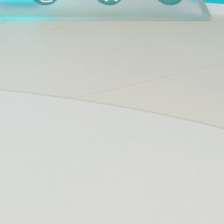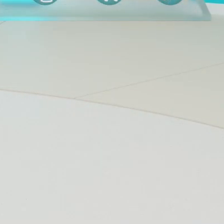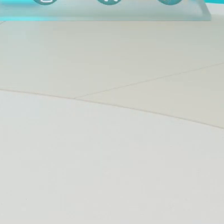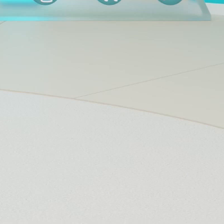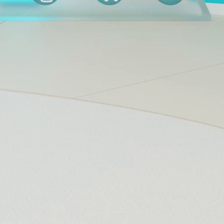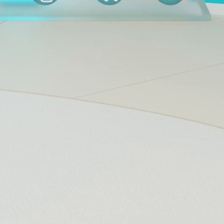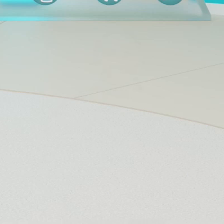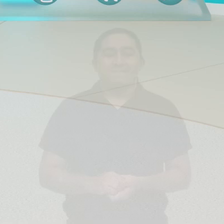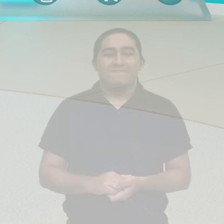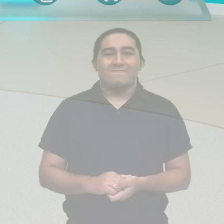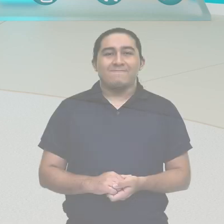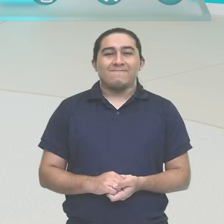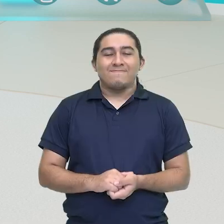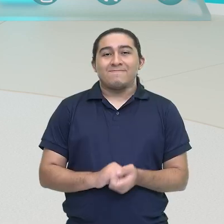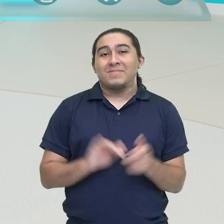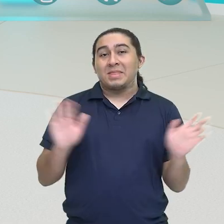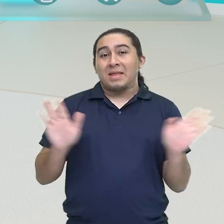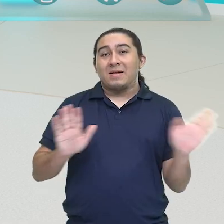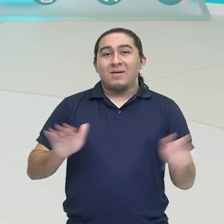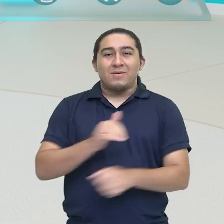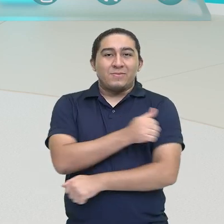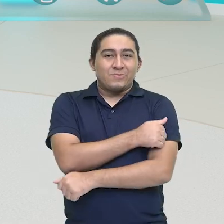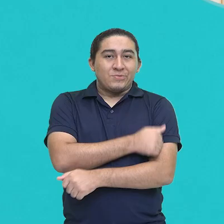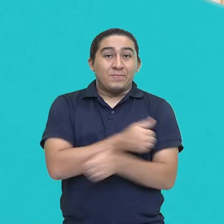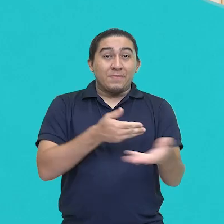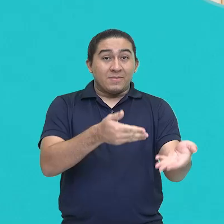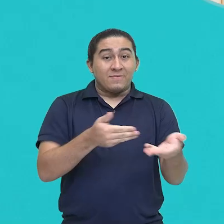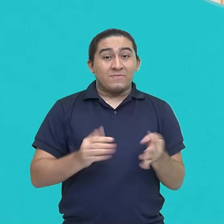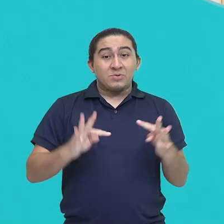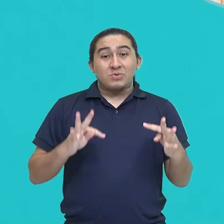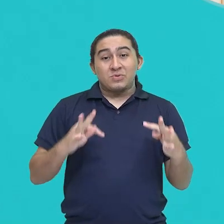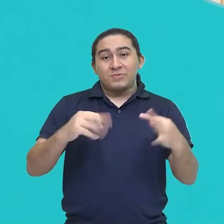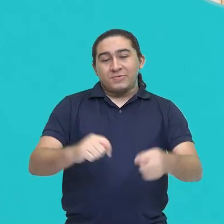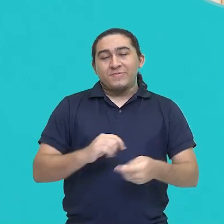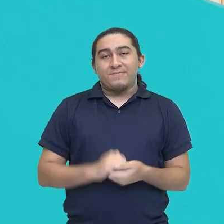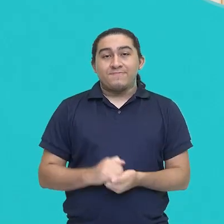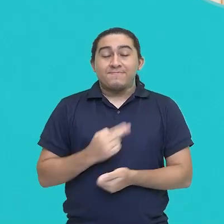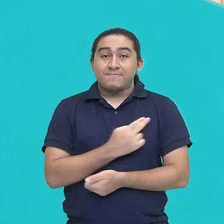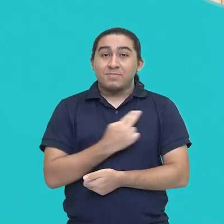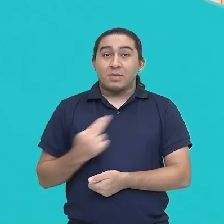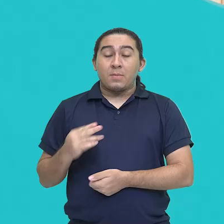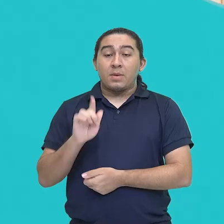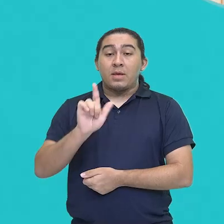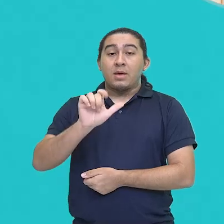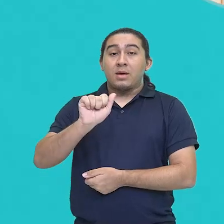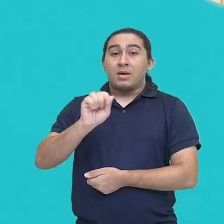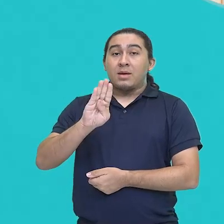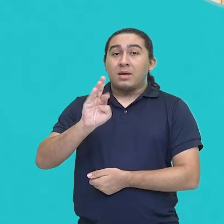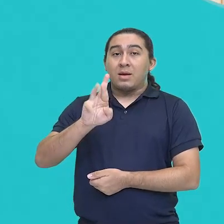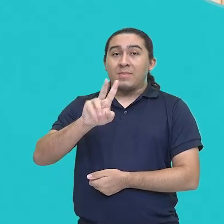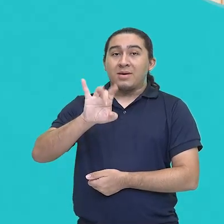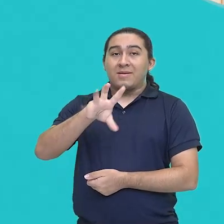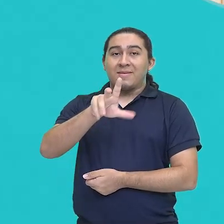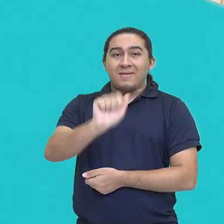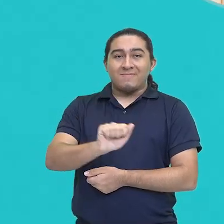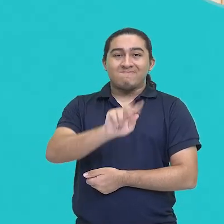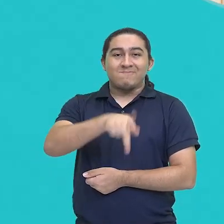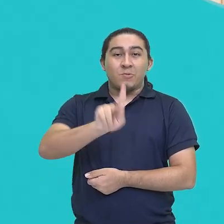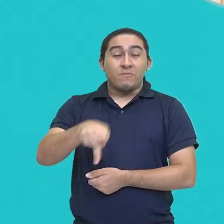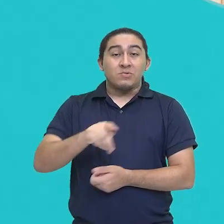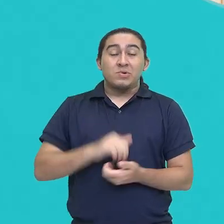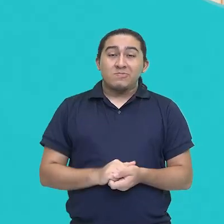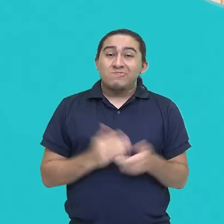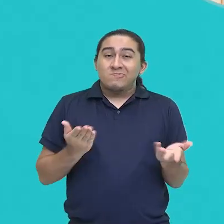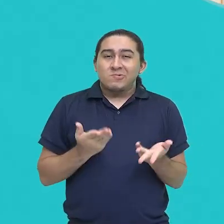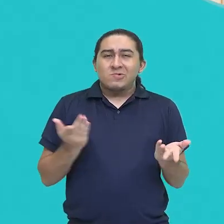Olá, meus artistas queridos, sejam bem-vindos. Eu sou a professora Gabriela e estou acompanhando vocês nesta jornada pelo